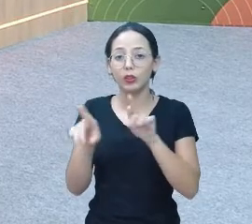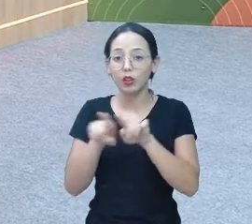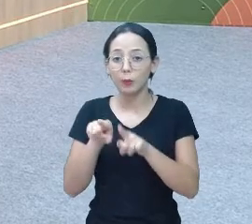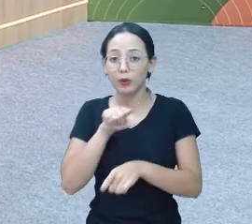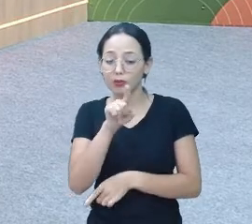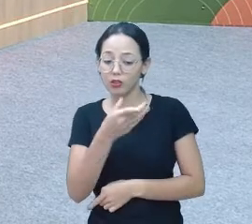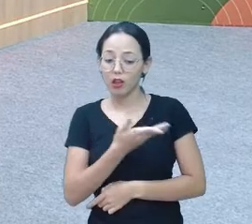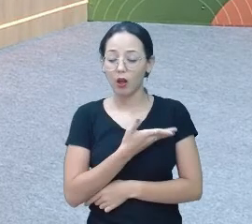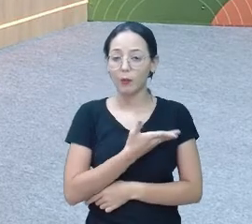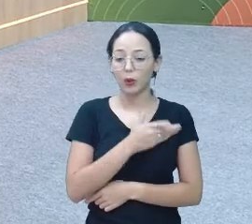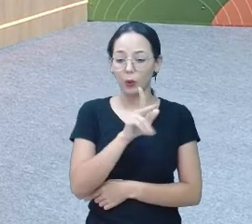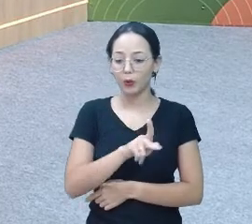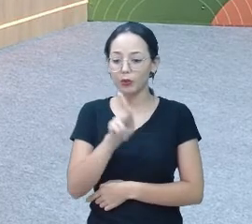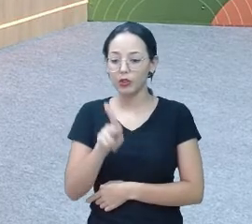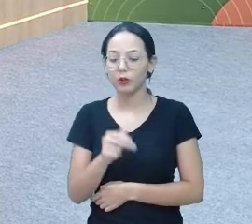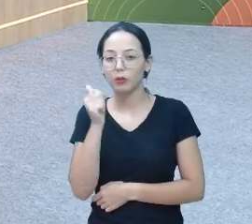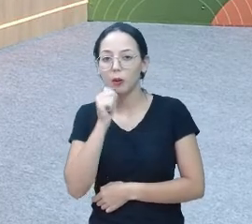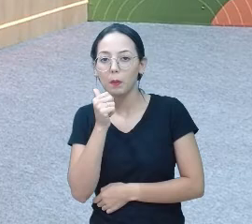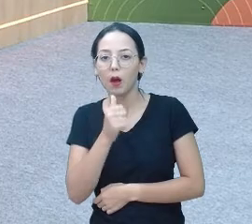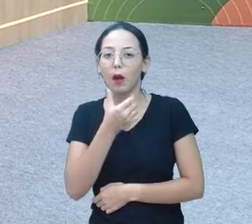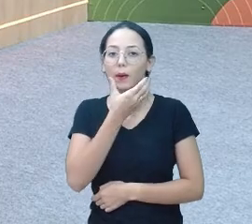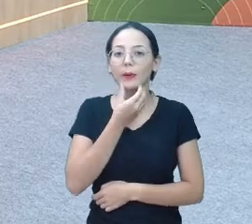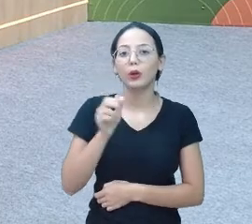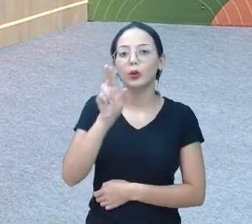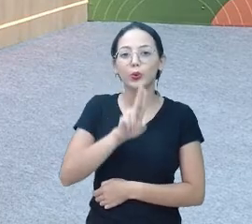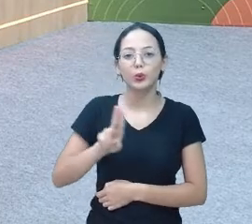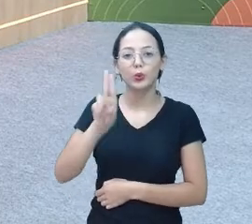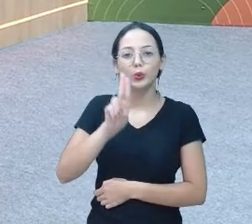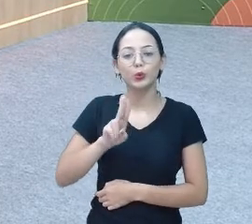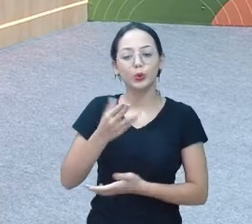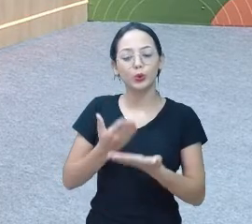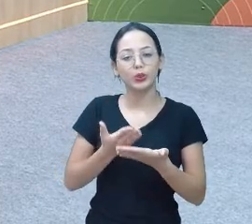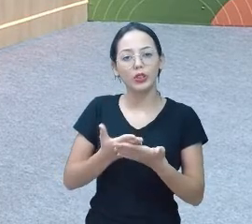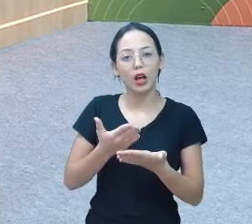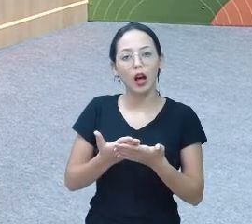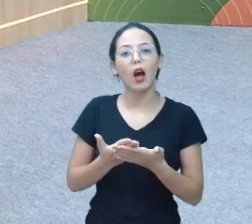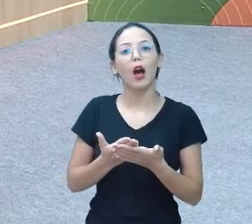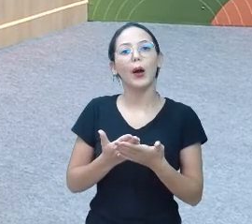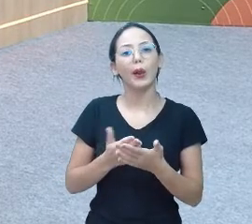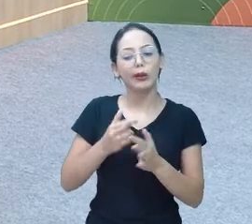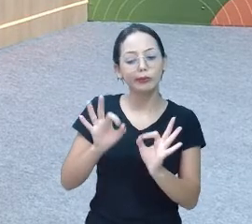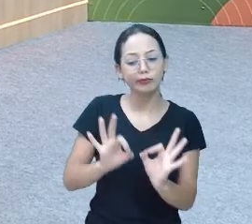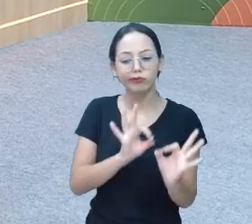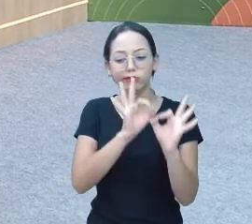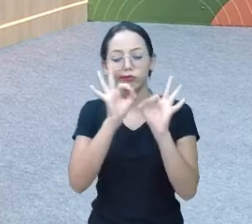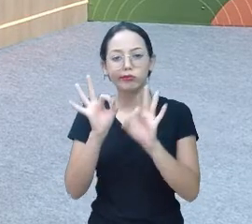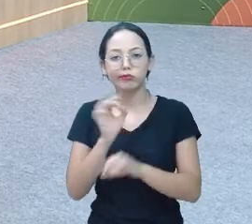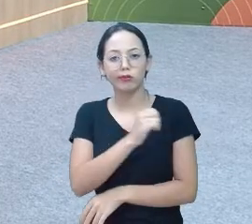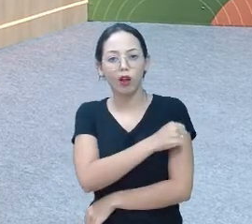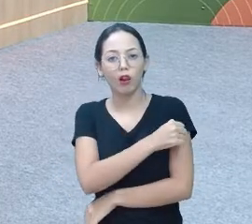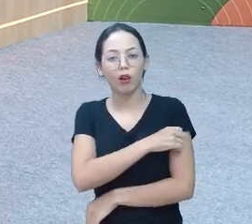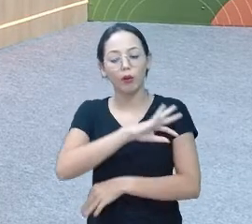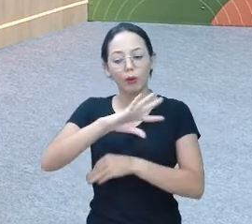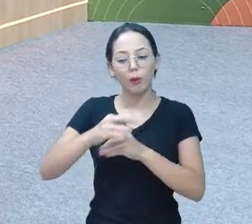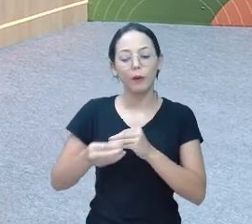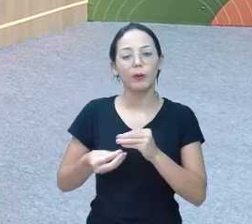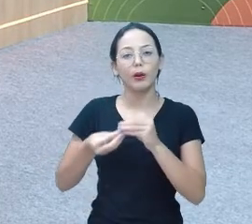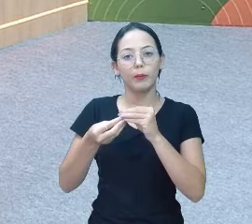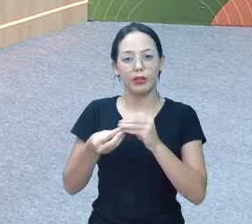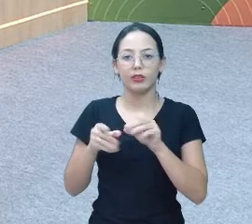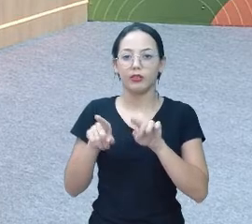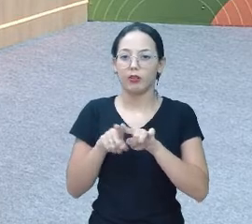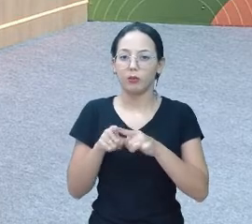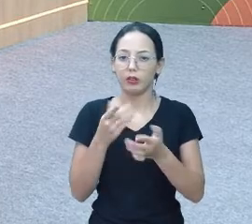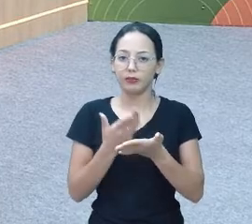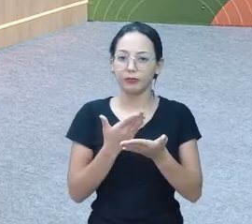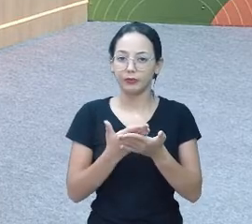professor, colega professora, utiliza lá nossas aulas, manda lá seus alunos assistirem, complementa o que a gente trouxe aqui nessas aulas,